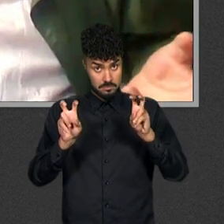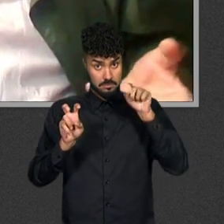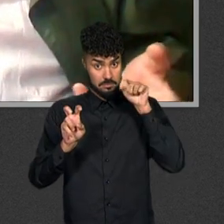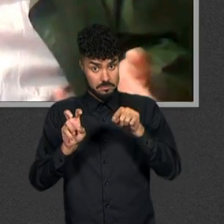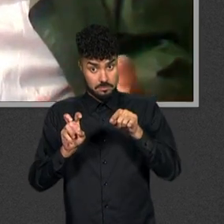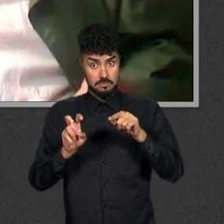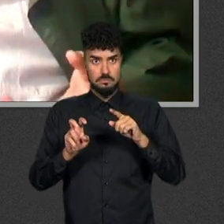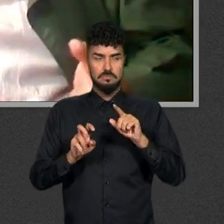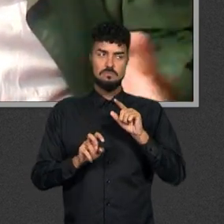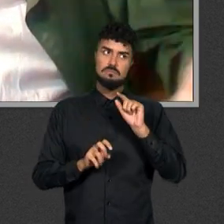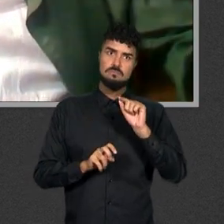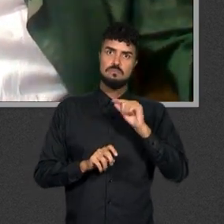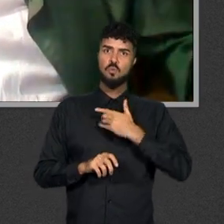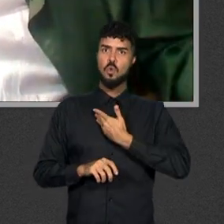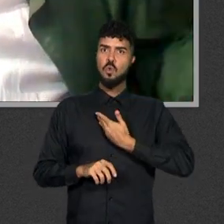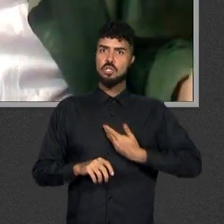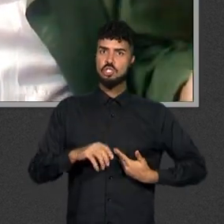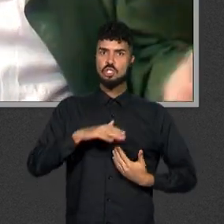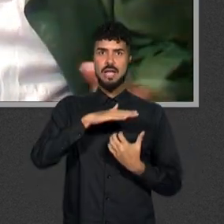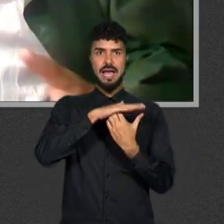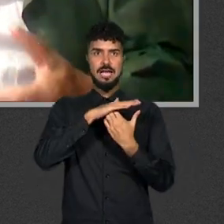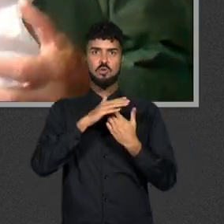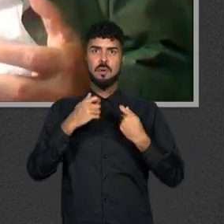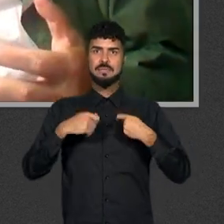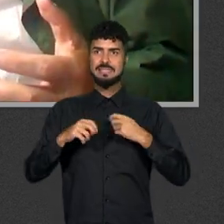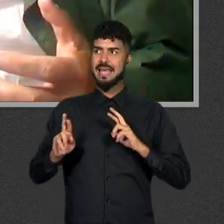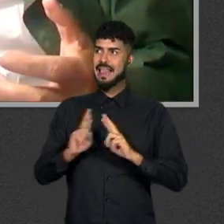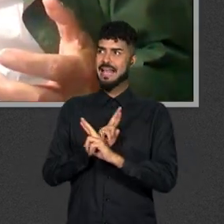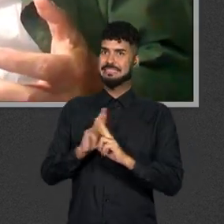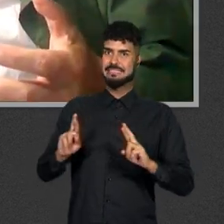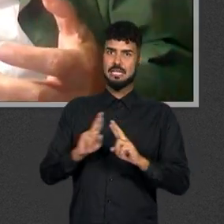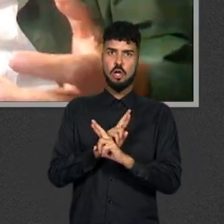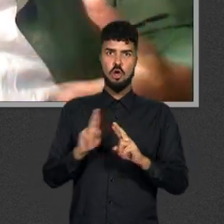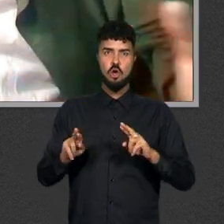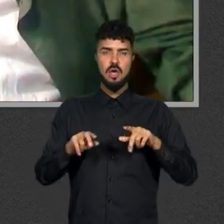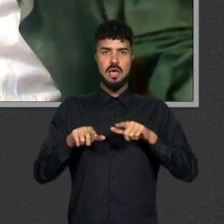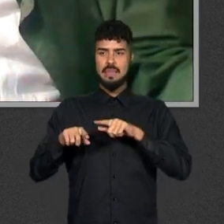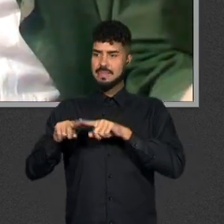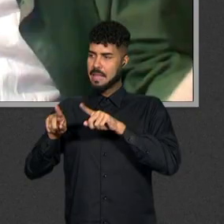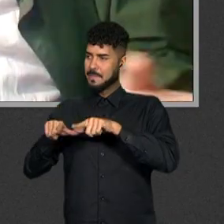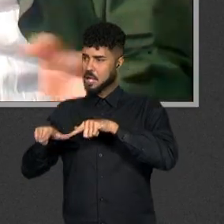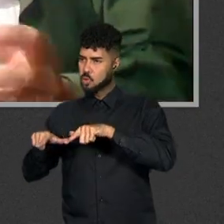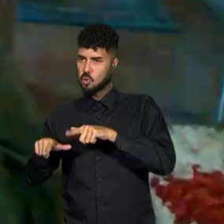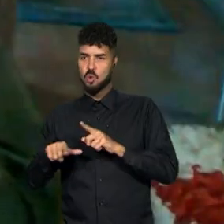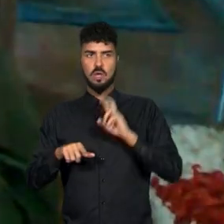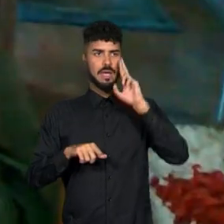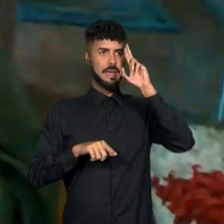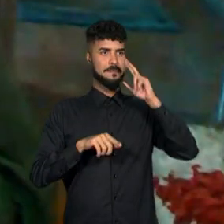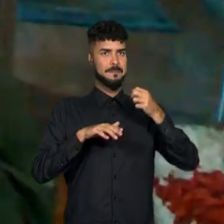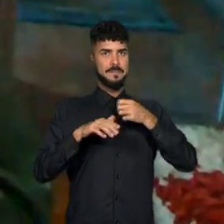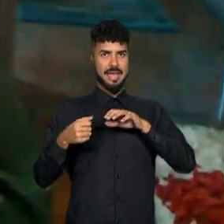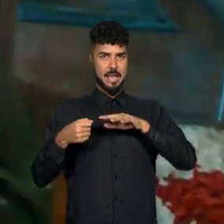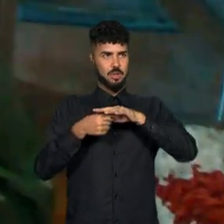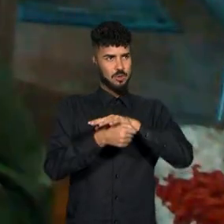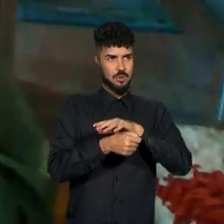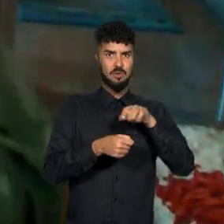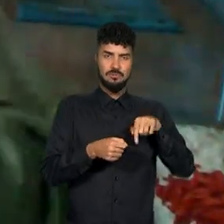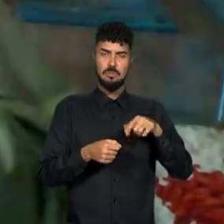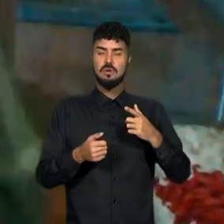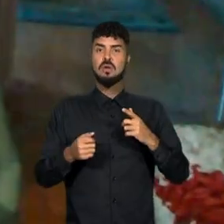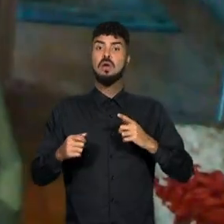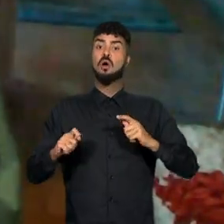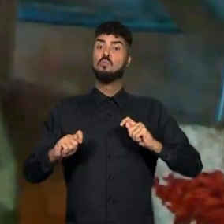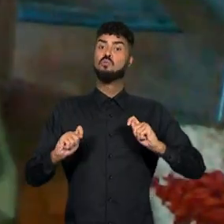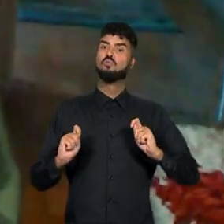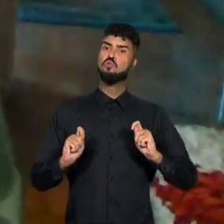que o Estado estabeleça uma relação entre o trabalhador e o empregador que não é,